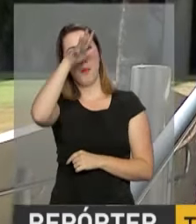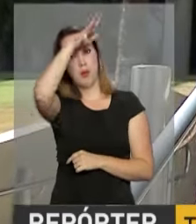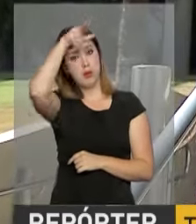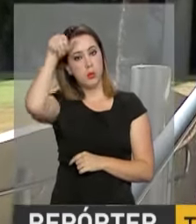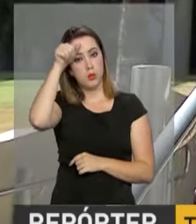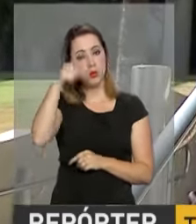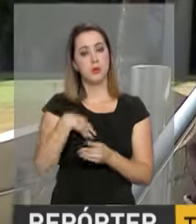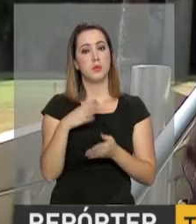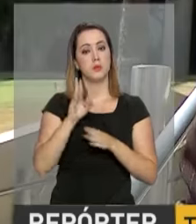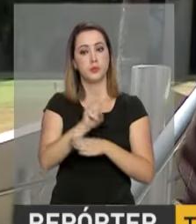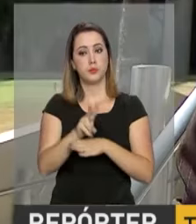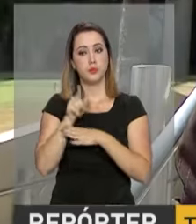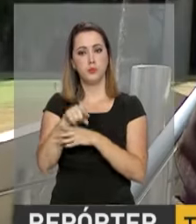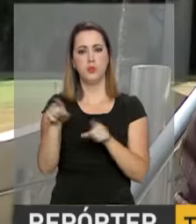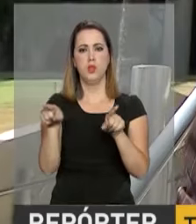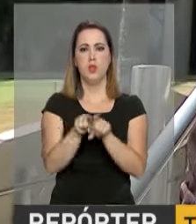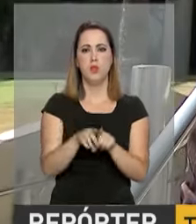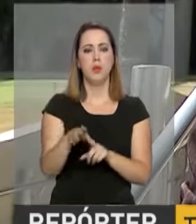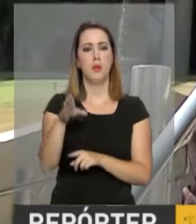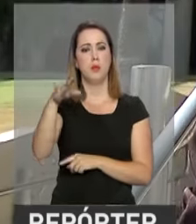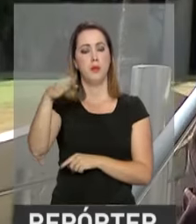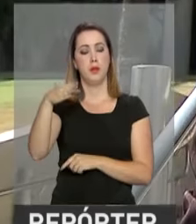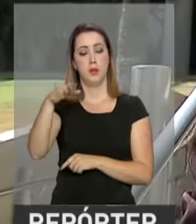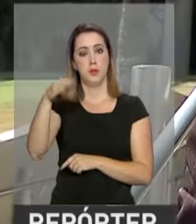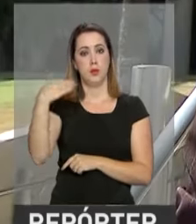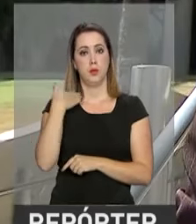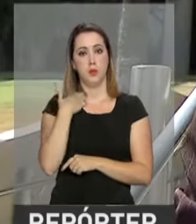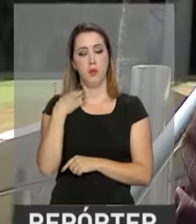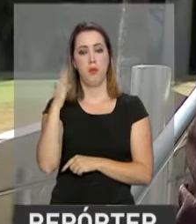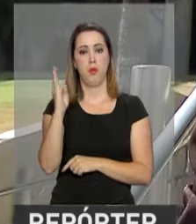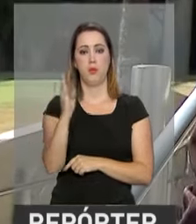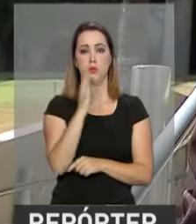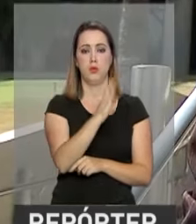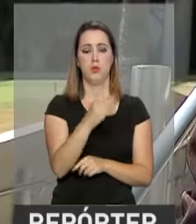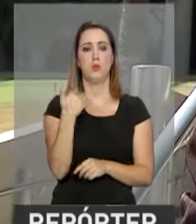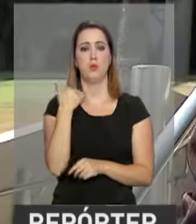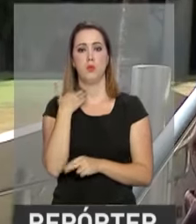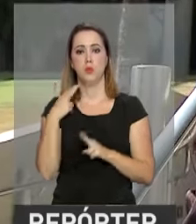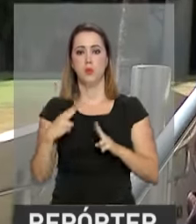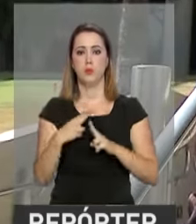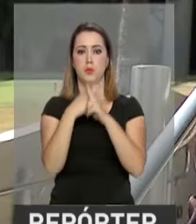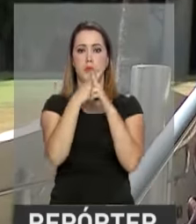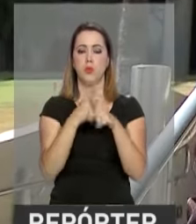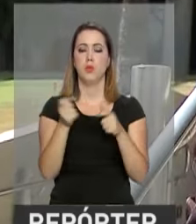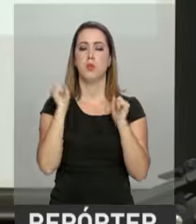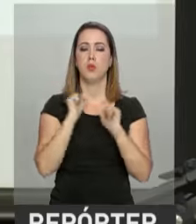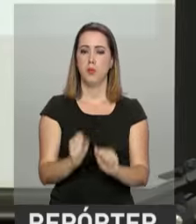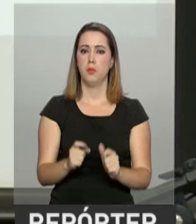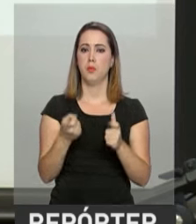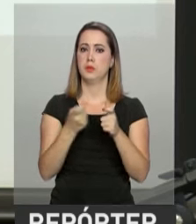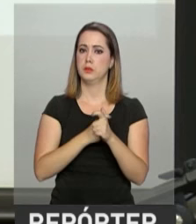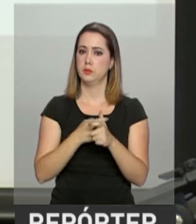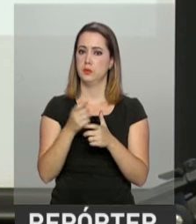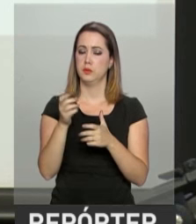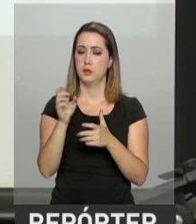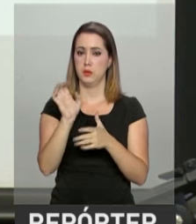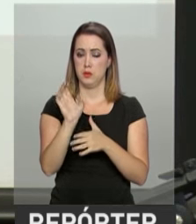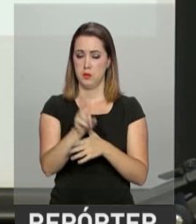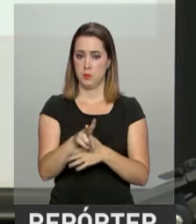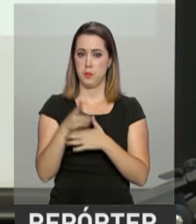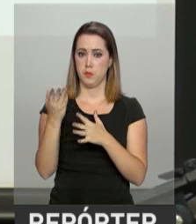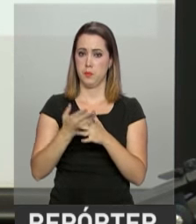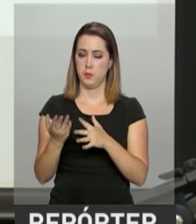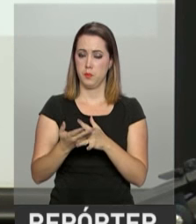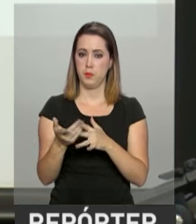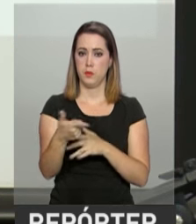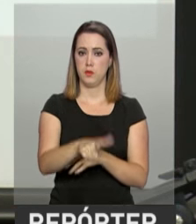empréstimos concedidos pelo Banco do Brasil e a Caixa Econômica Federal que se enquadrem nos critérios de renegociação o presidente Michel Temer falou sobre